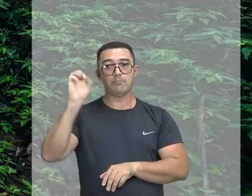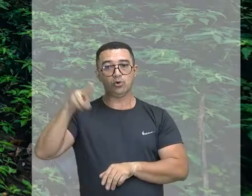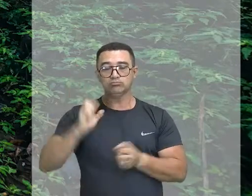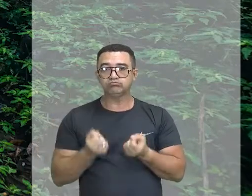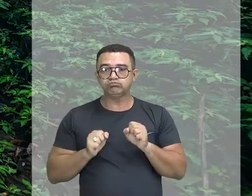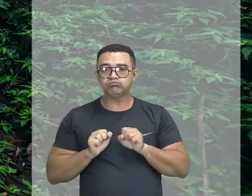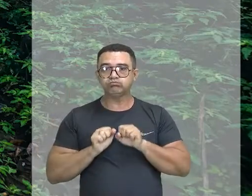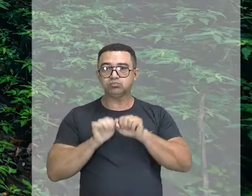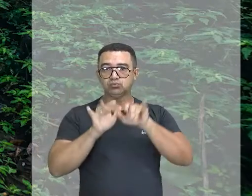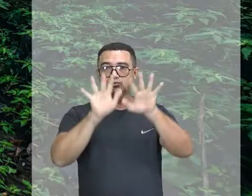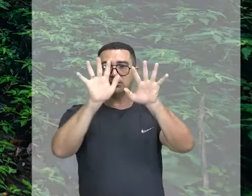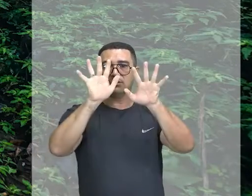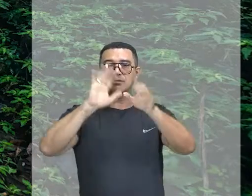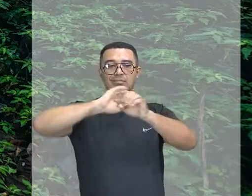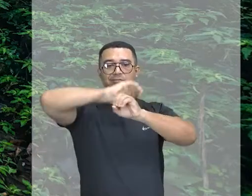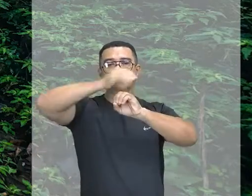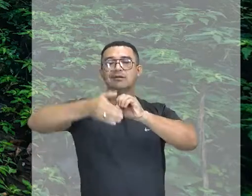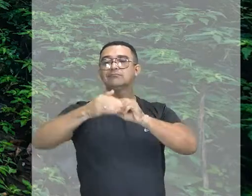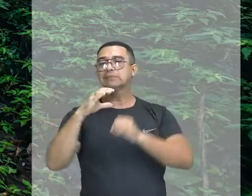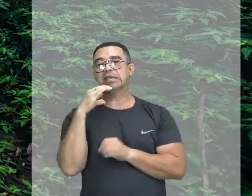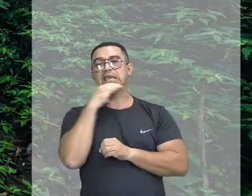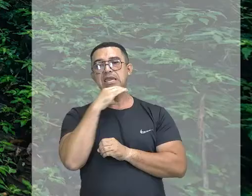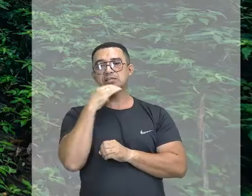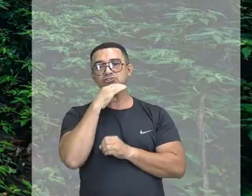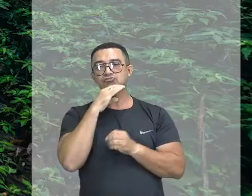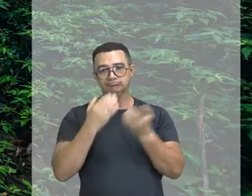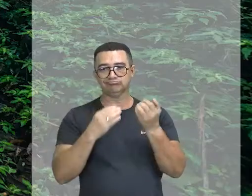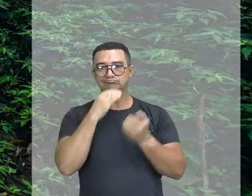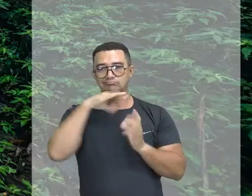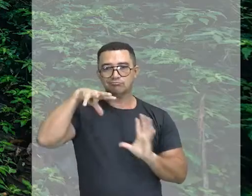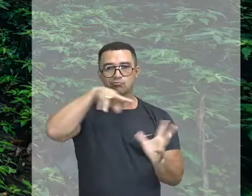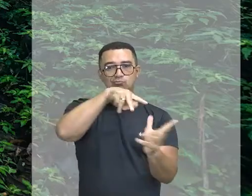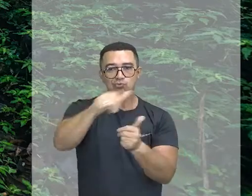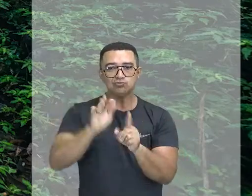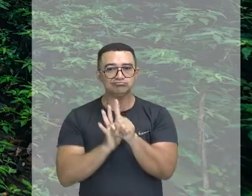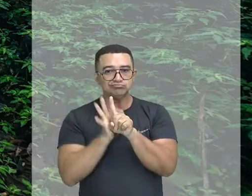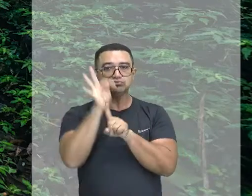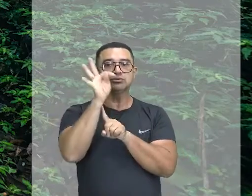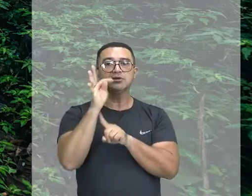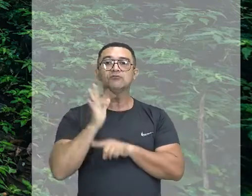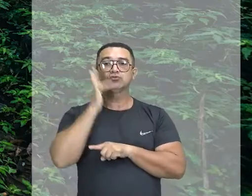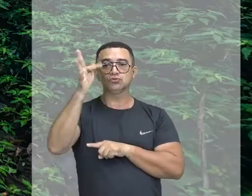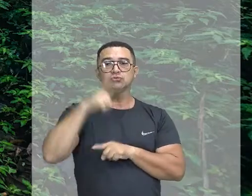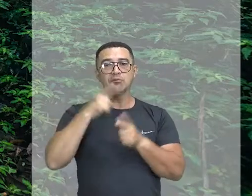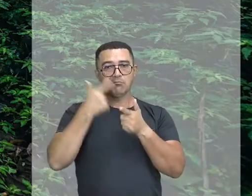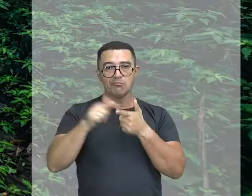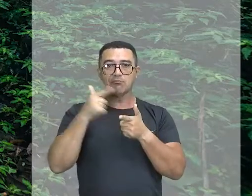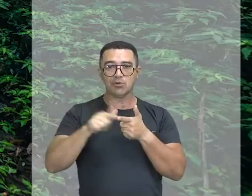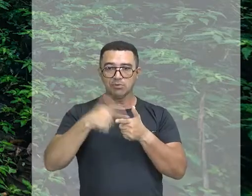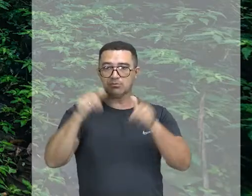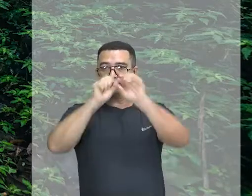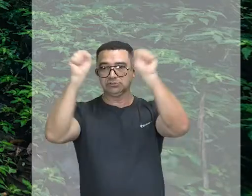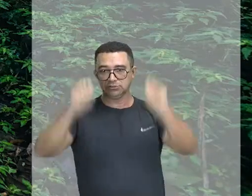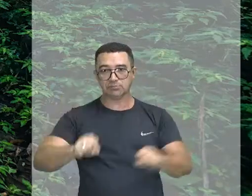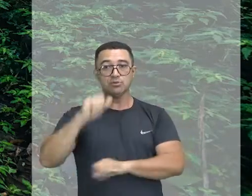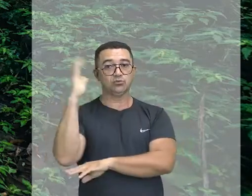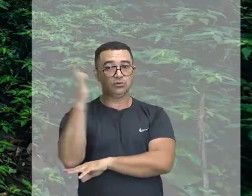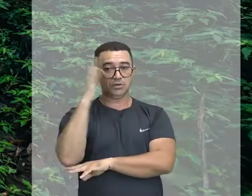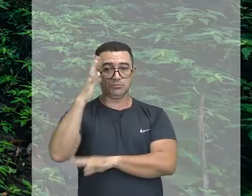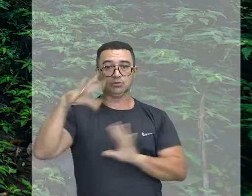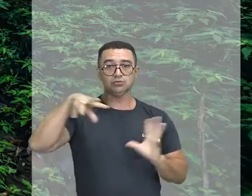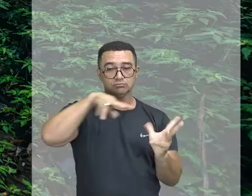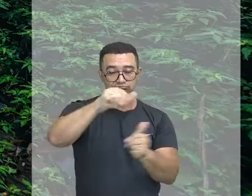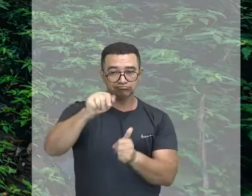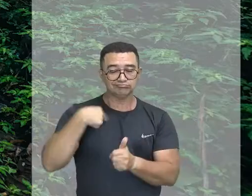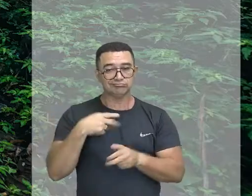do aquecimento global e muito provavelmente a gente vai vivenciar um colapso no sistema climático global. Espero